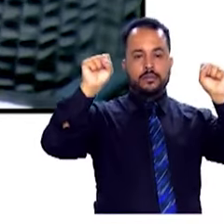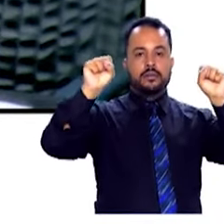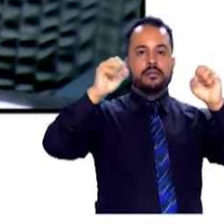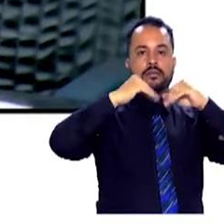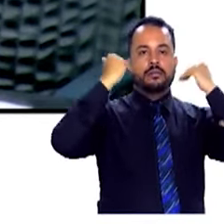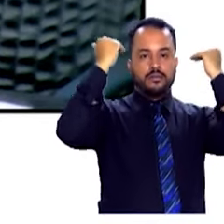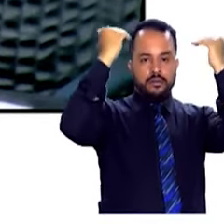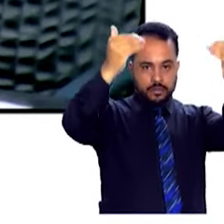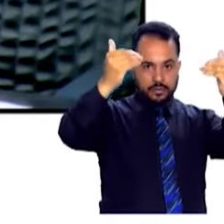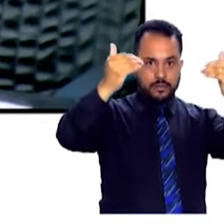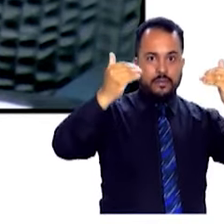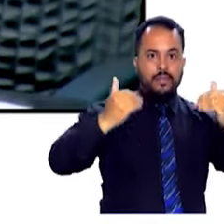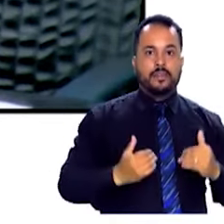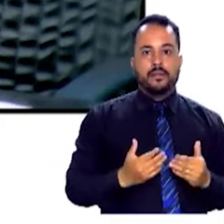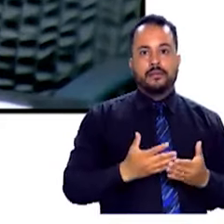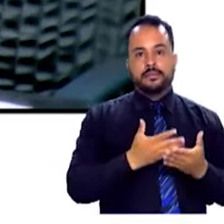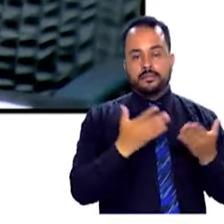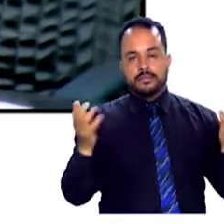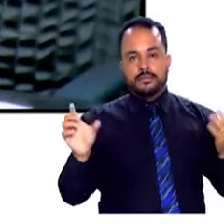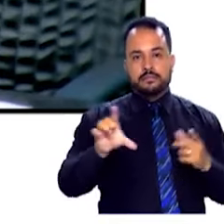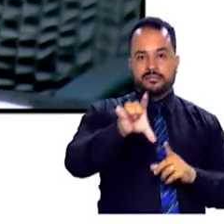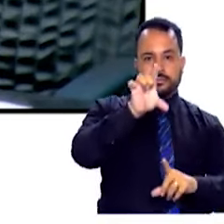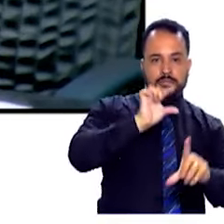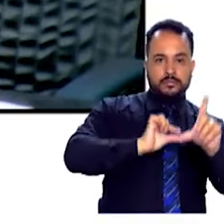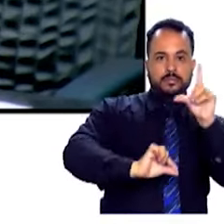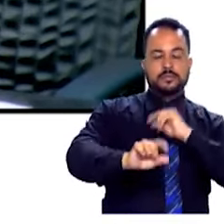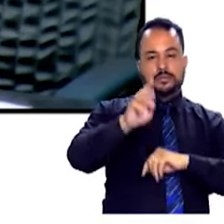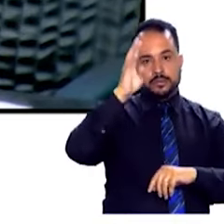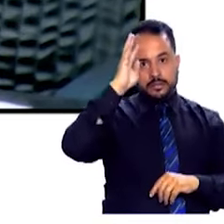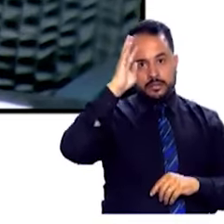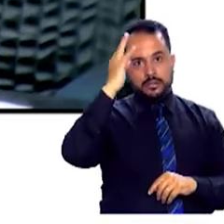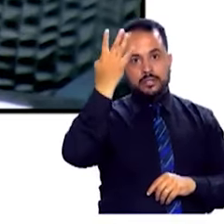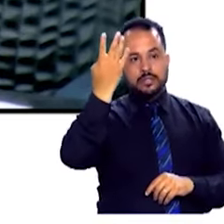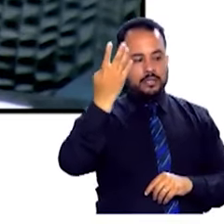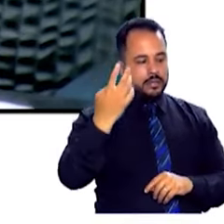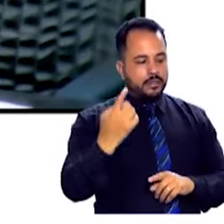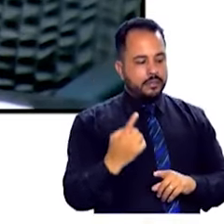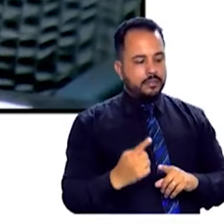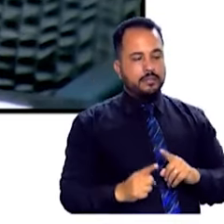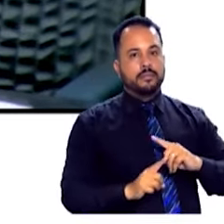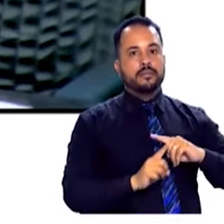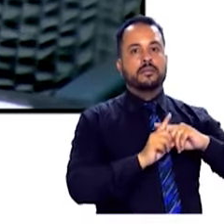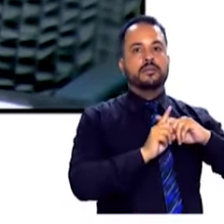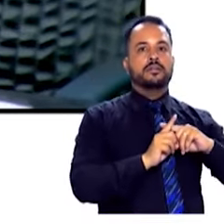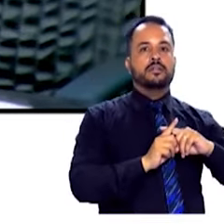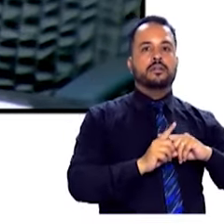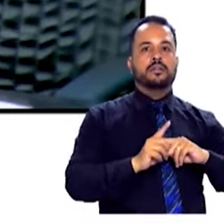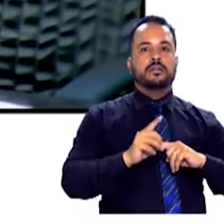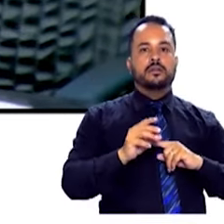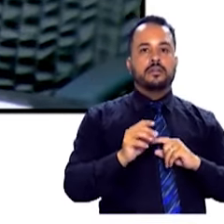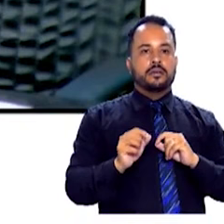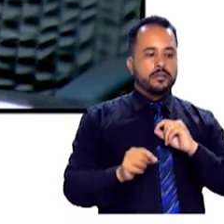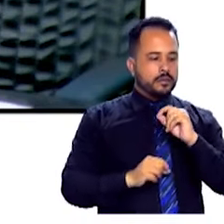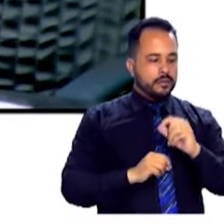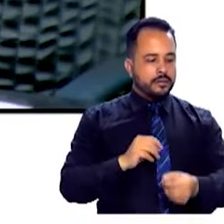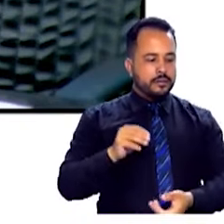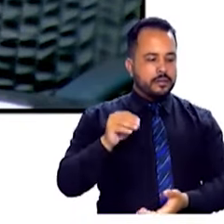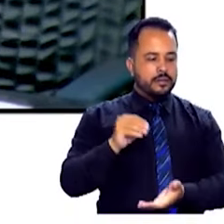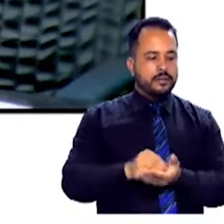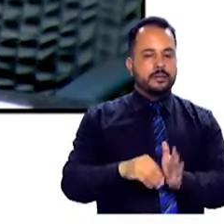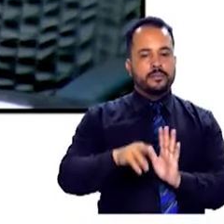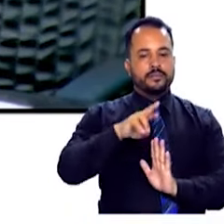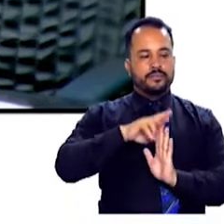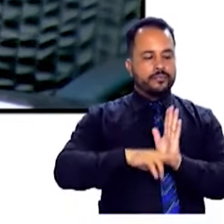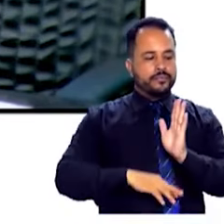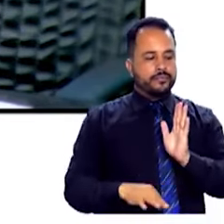criação desses filtros positivos e a insuficiência das regras formais de e na admissão de recursos